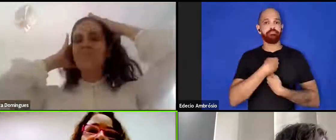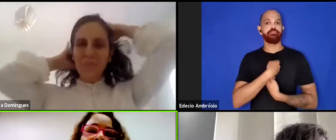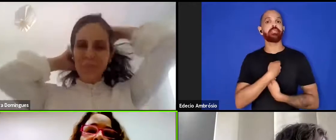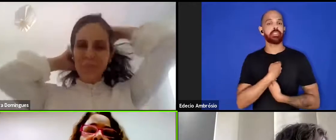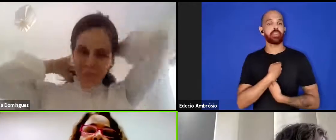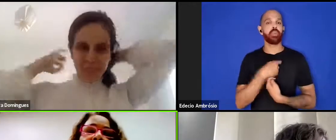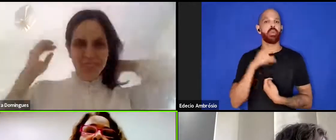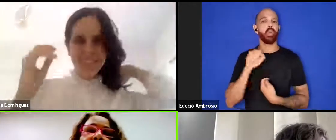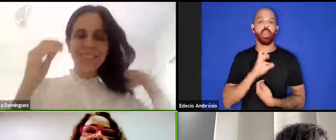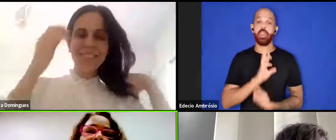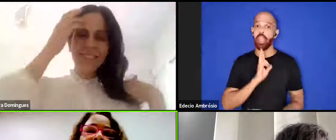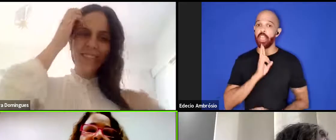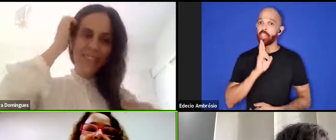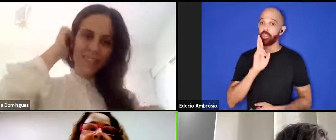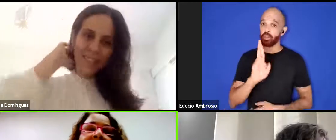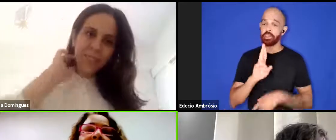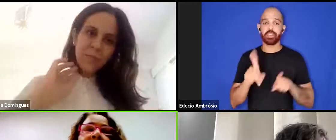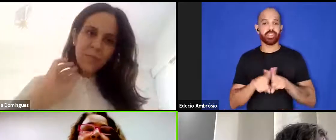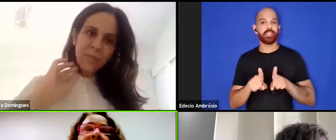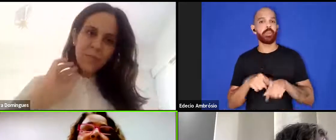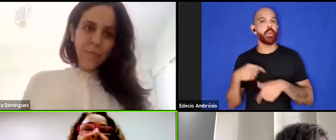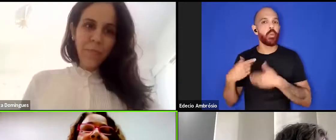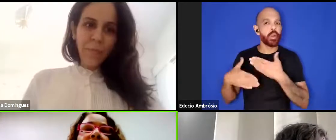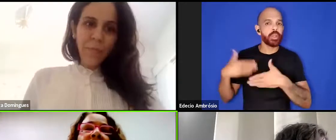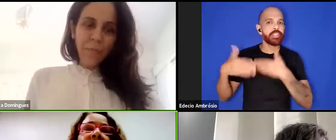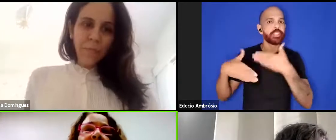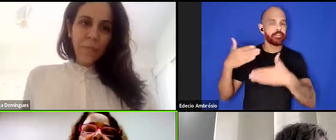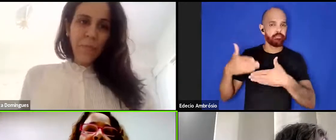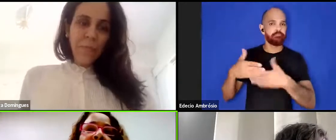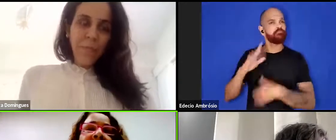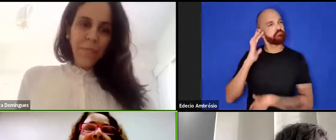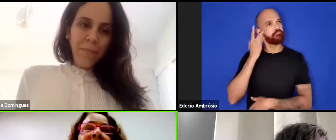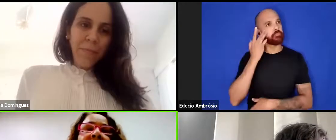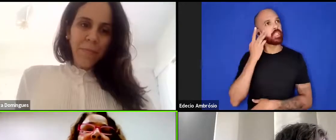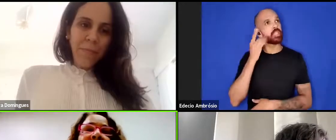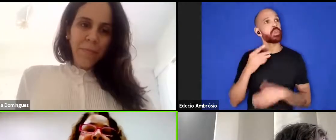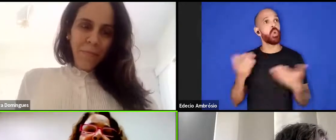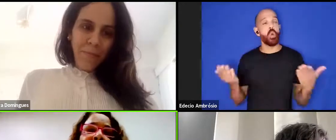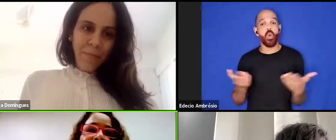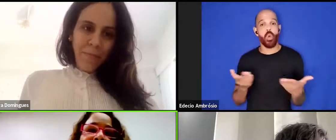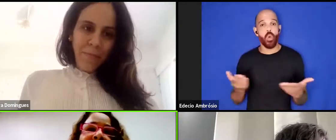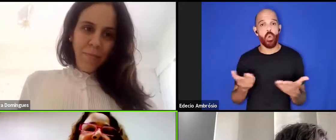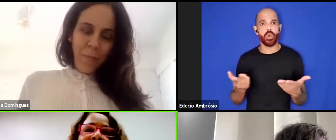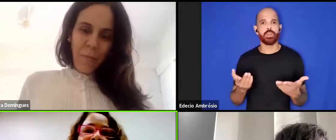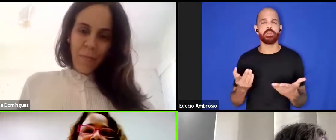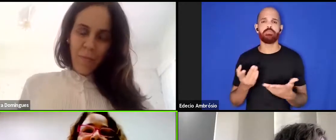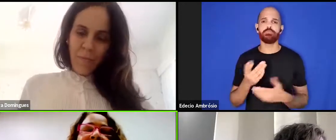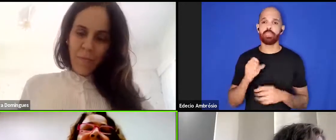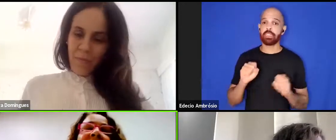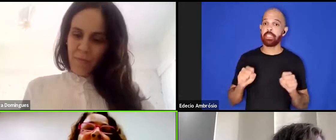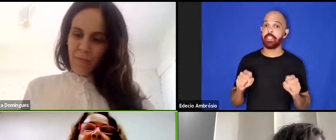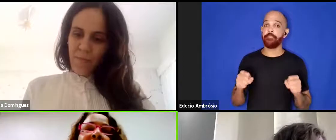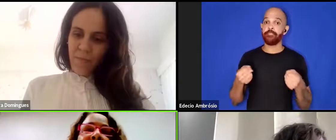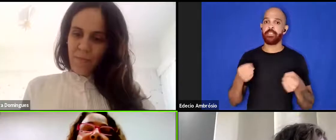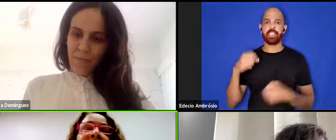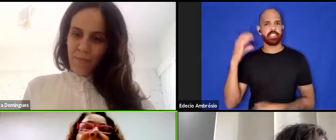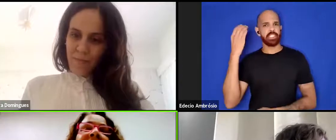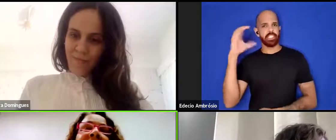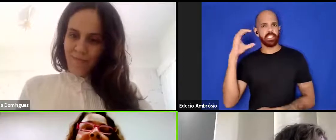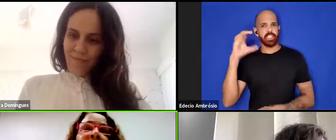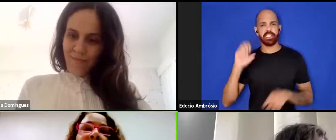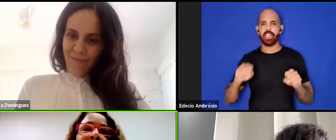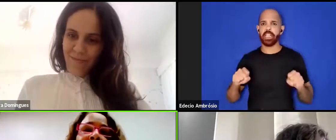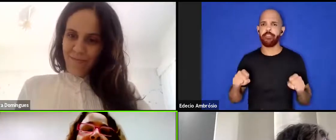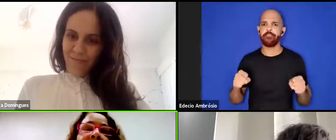aos seus resultados, mas todo um processo. Eu acho que no dia de hoje, em que estamos em defesa da ciência, em